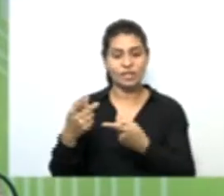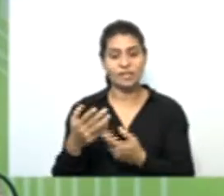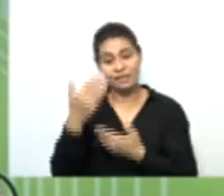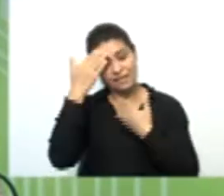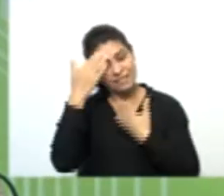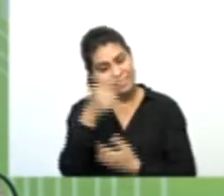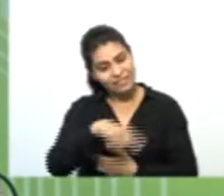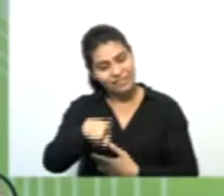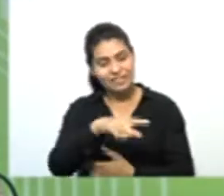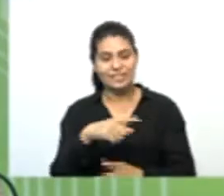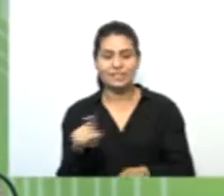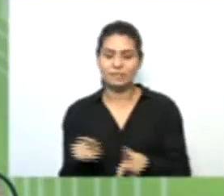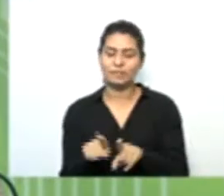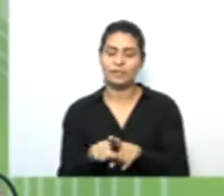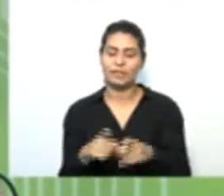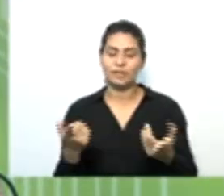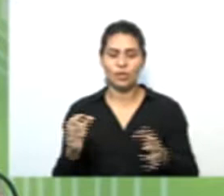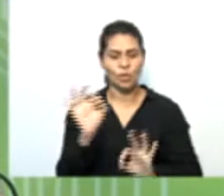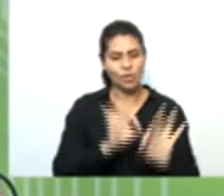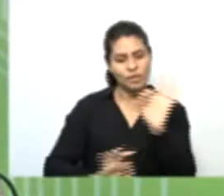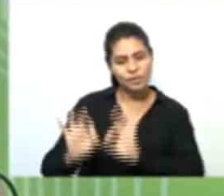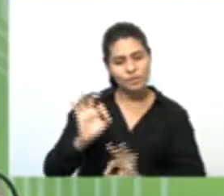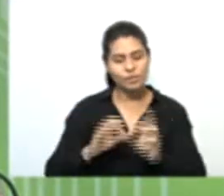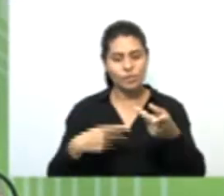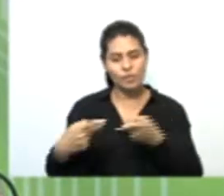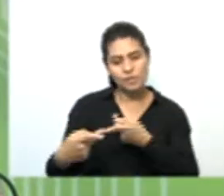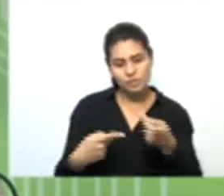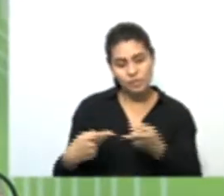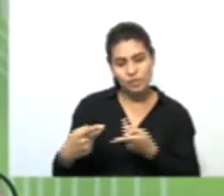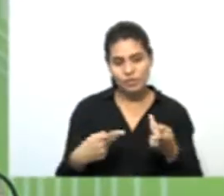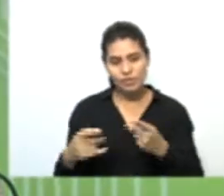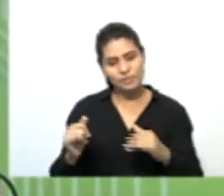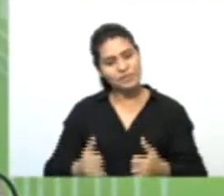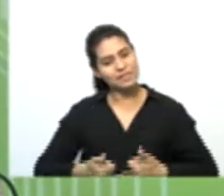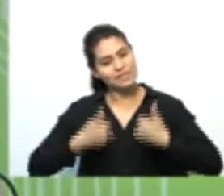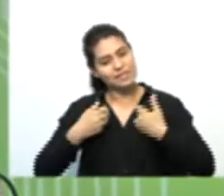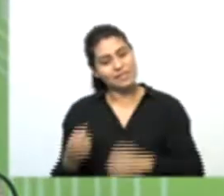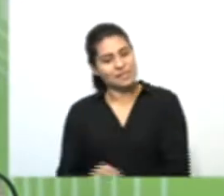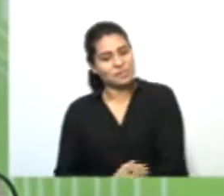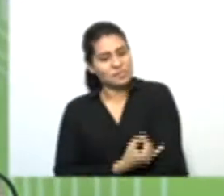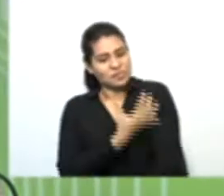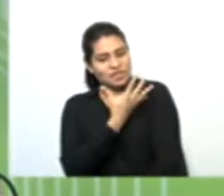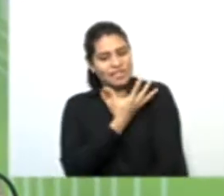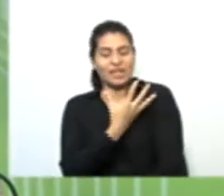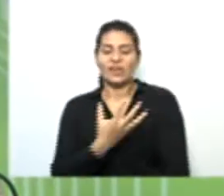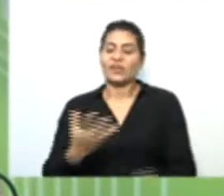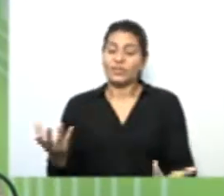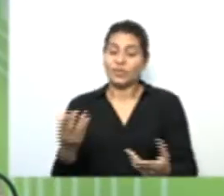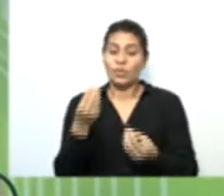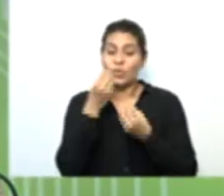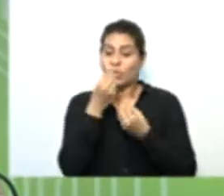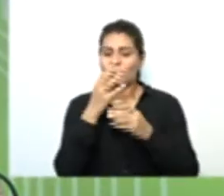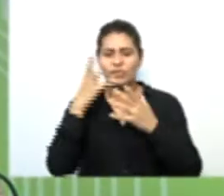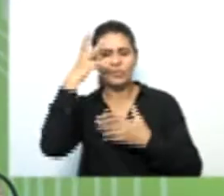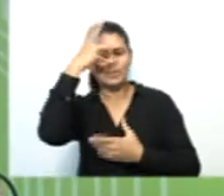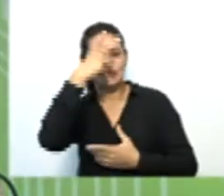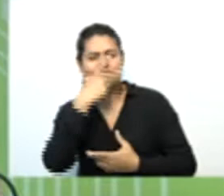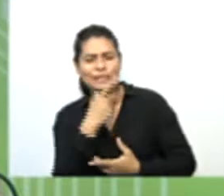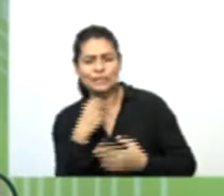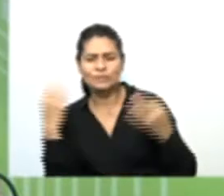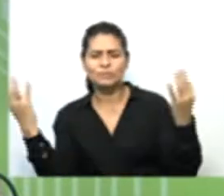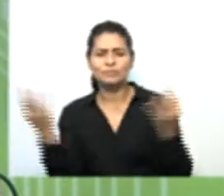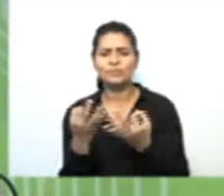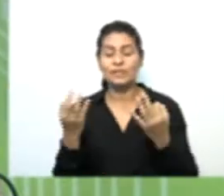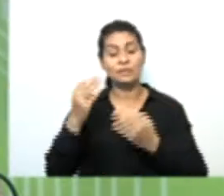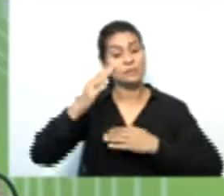agradecer a você que se dedicou, que elaborou esse trabalho. Nós ficamos muito emocionados aqui de receber como os trabalhos ficaram lindos, como